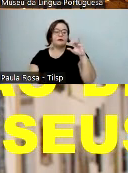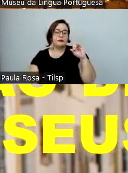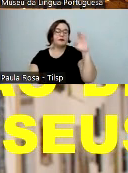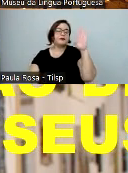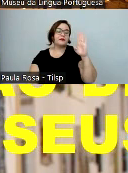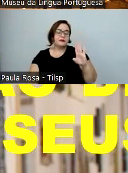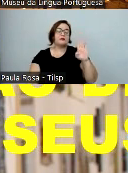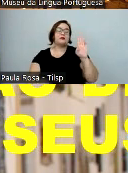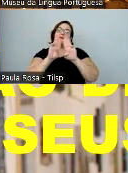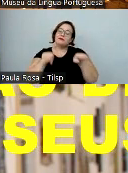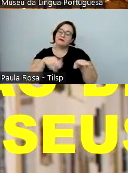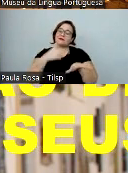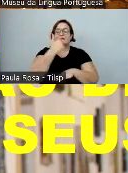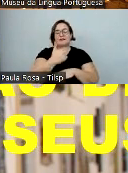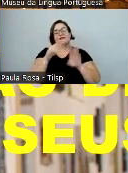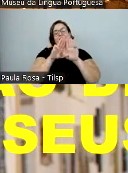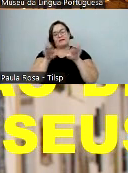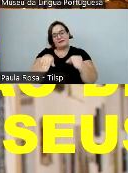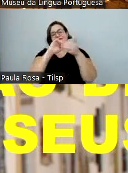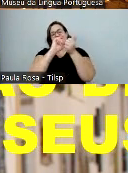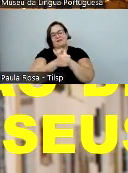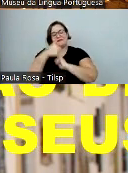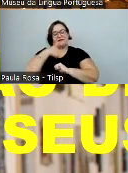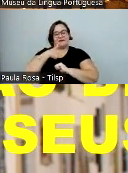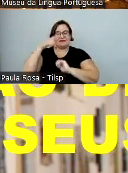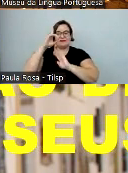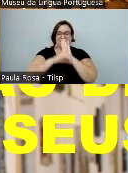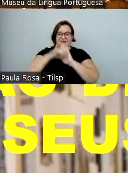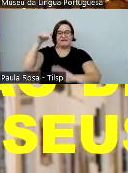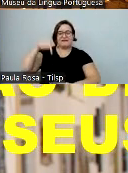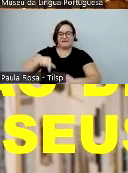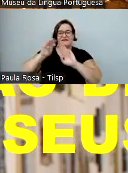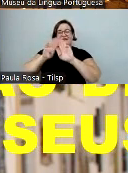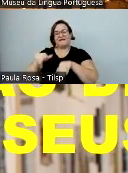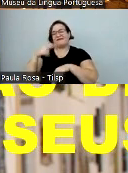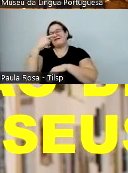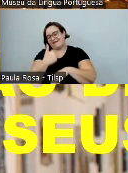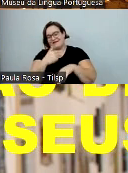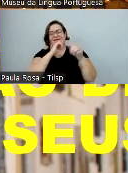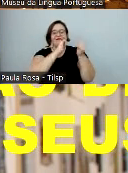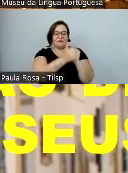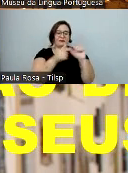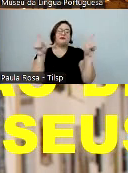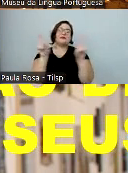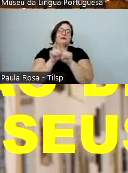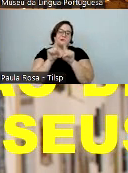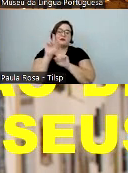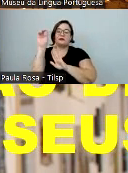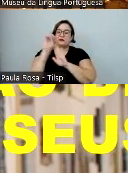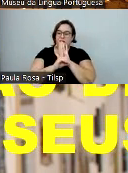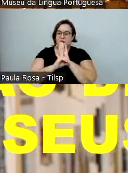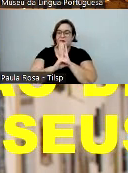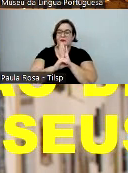nos outros futebol e eu como diretora técnica aqui do Museu da Língua do museu do futebol e também diretora do icon Brasil